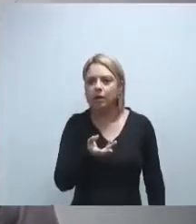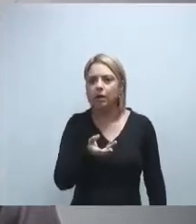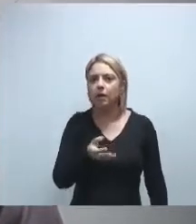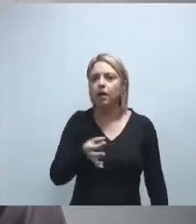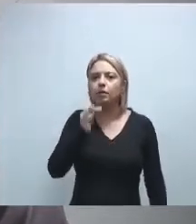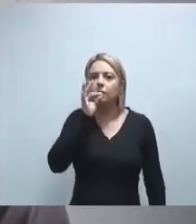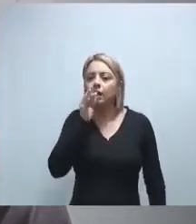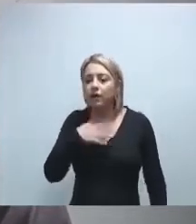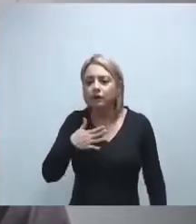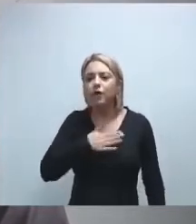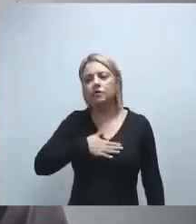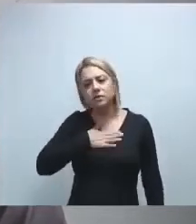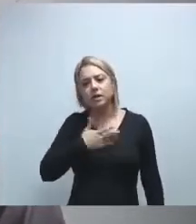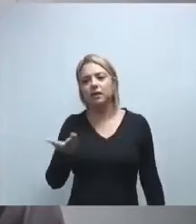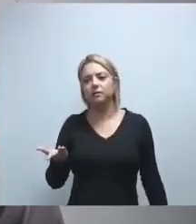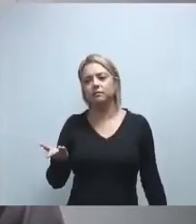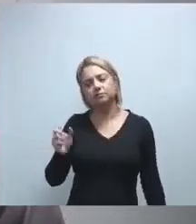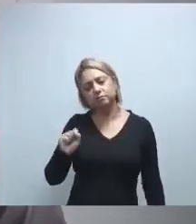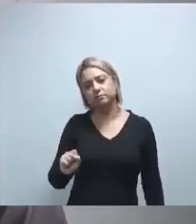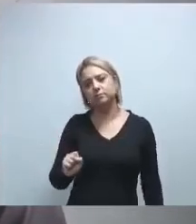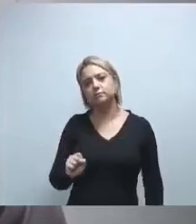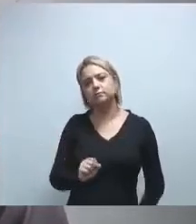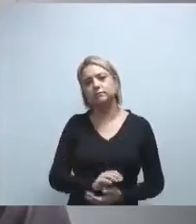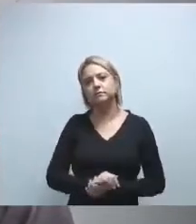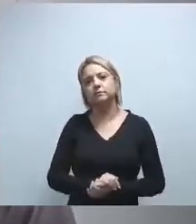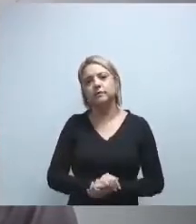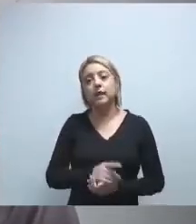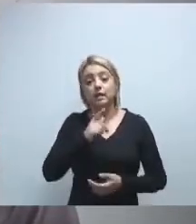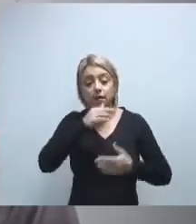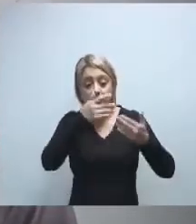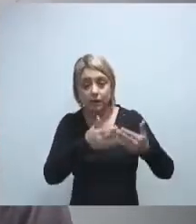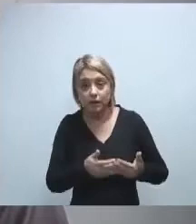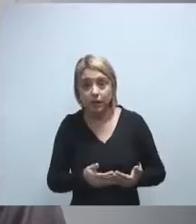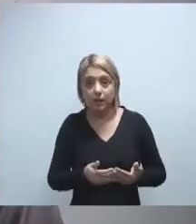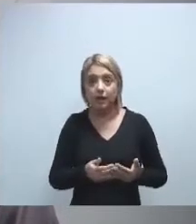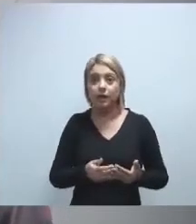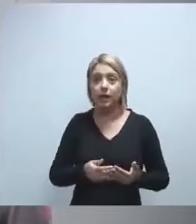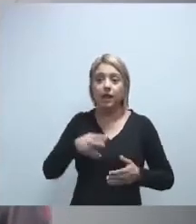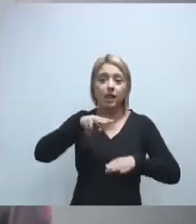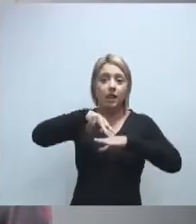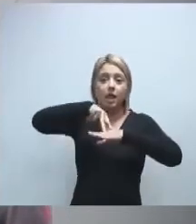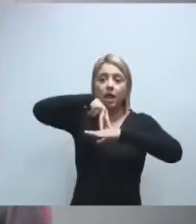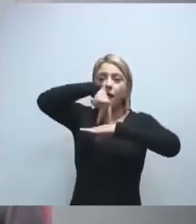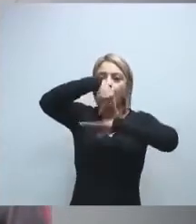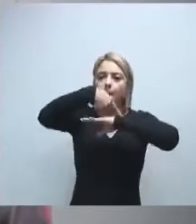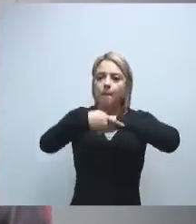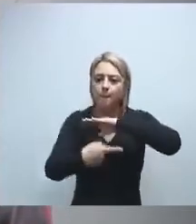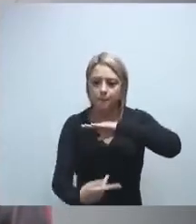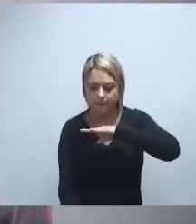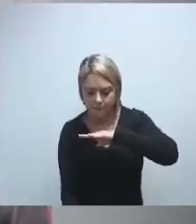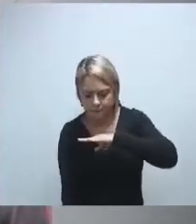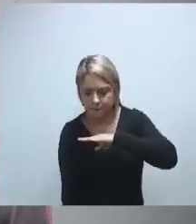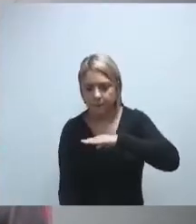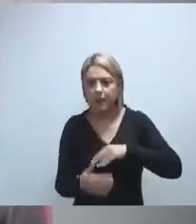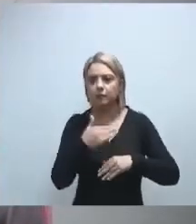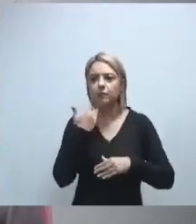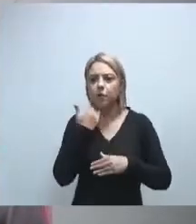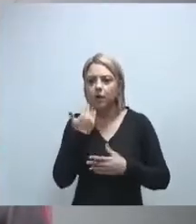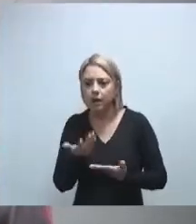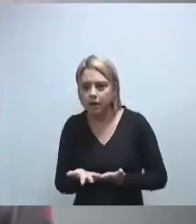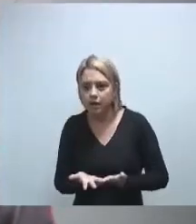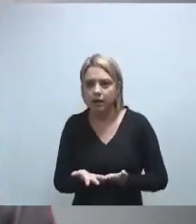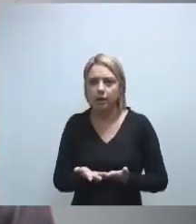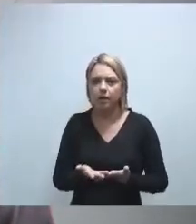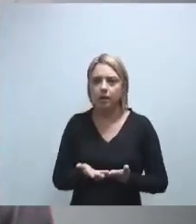vai experimentar pode gostar você tem que falar é que ele está saltando do 19º andar de um prédio ele vai a